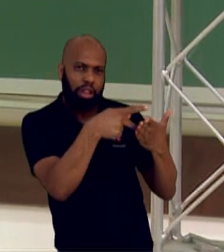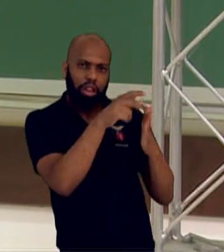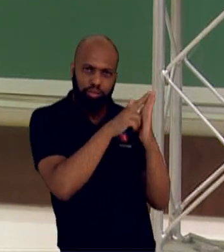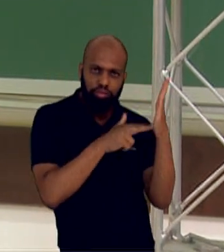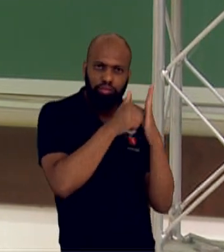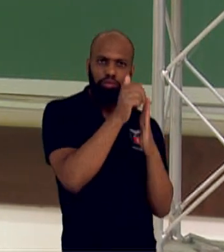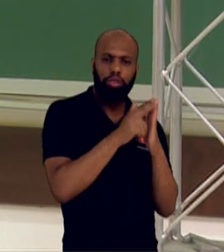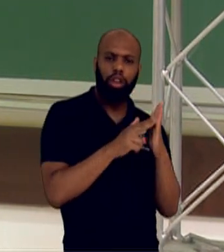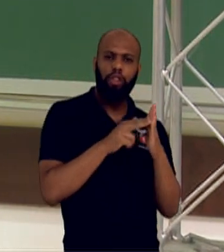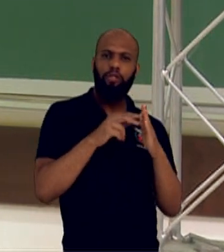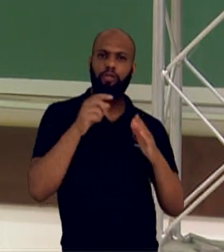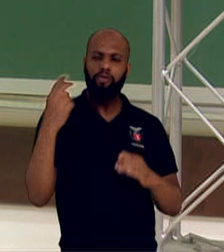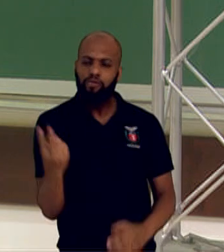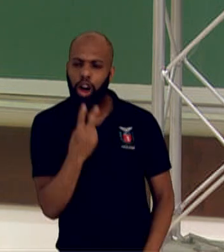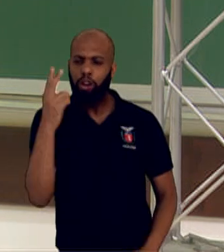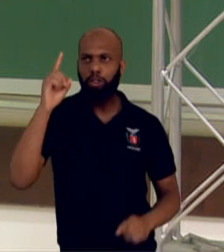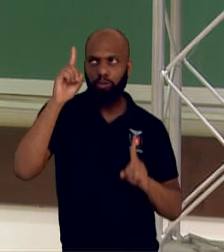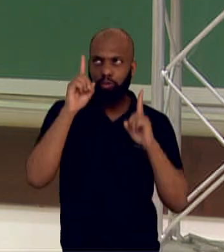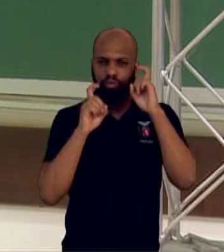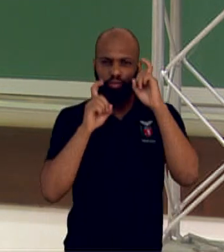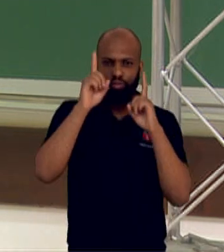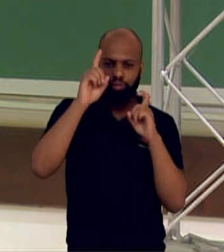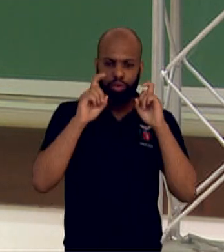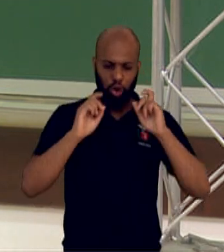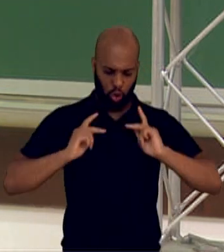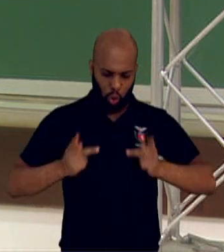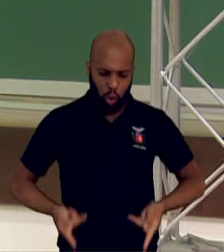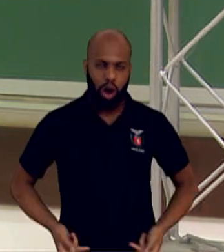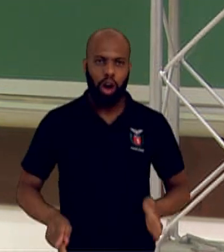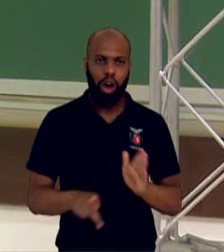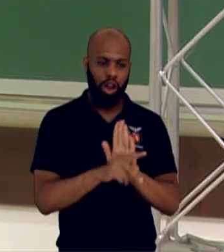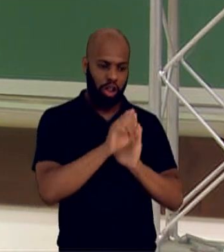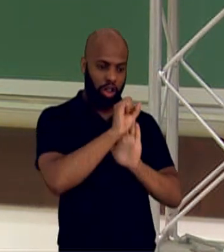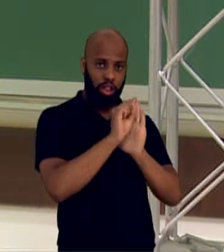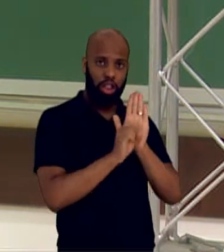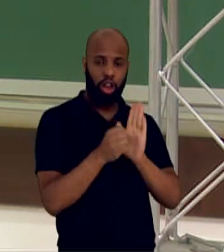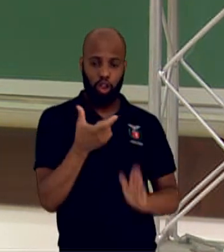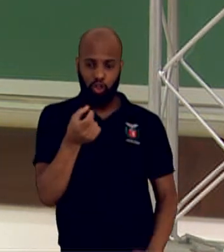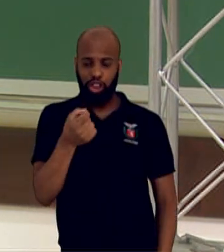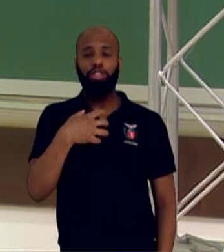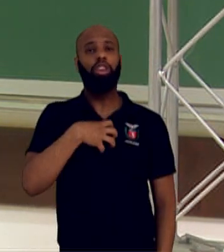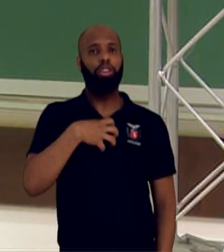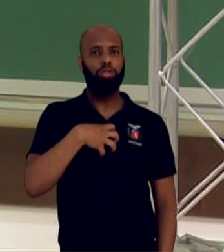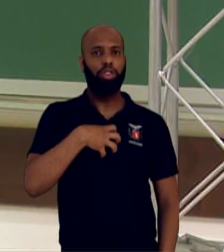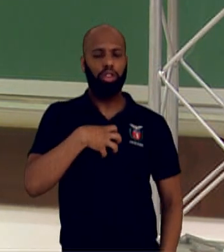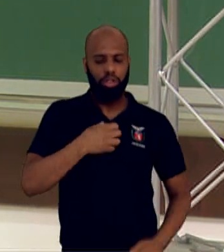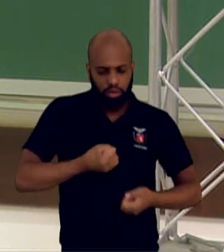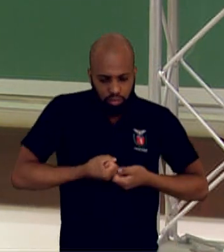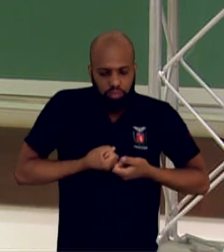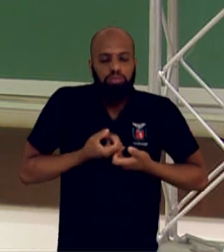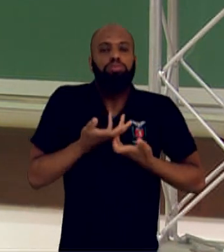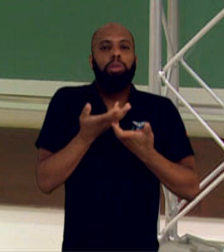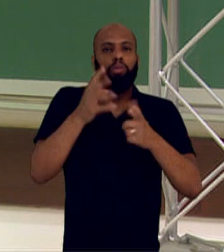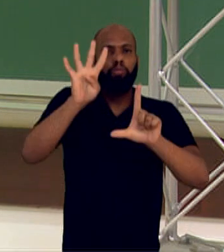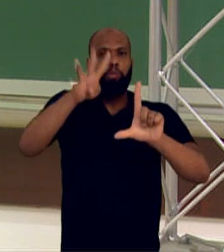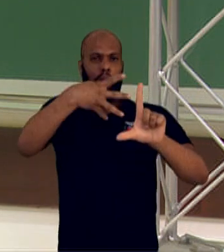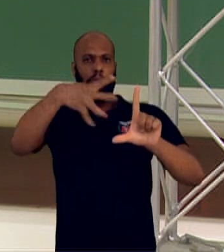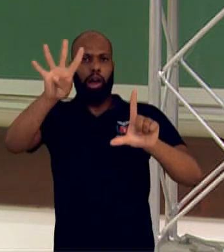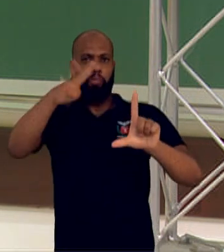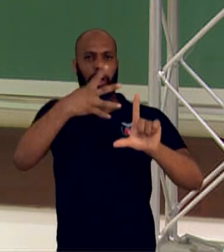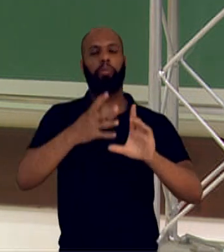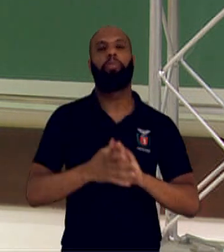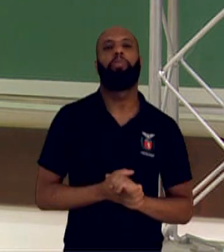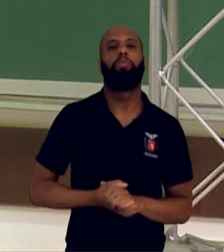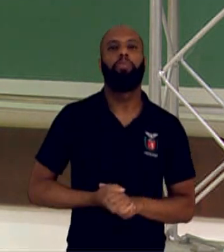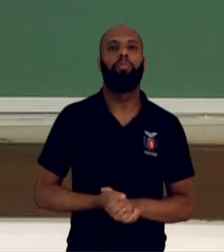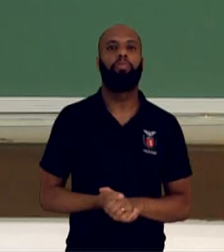emoções, as expressões, o que o homem do século XX estava sentindo, colocar isso nas suas obras, certo? Muito bem,